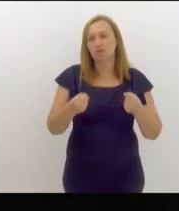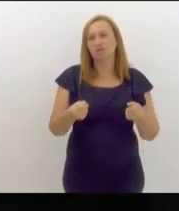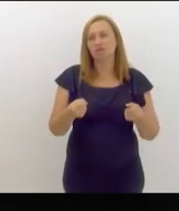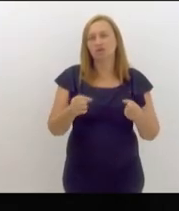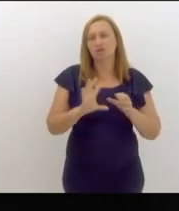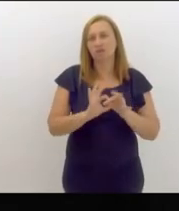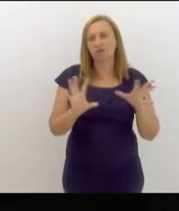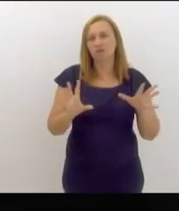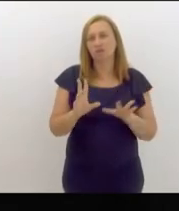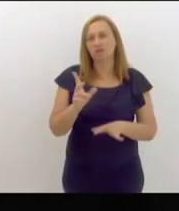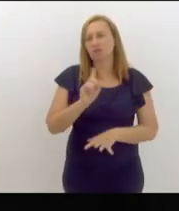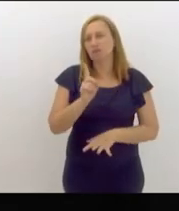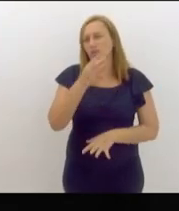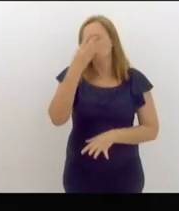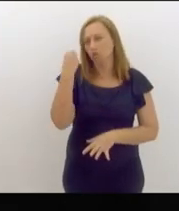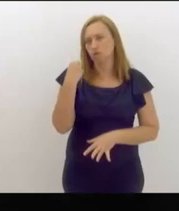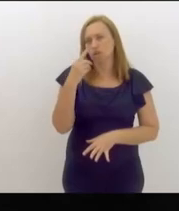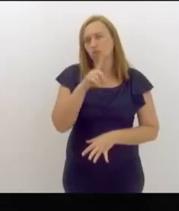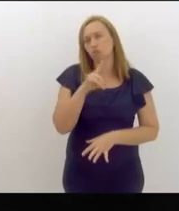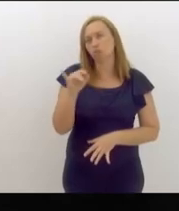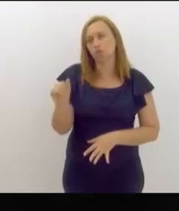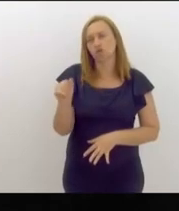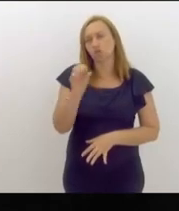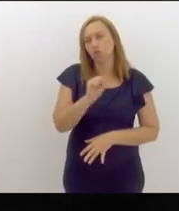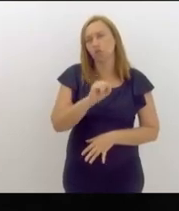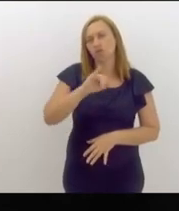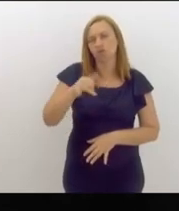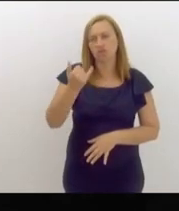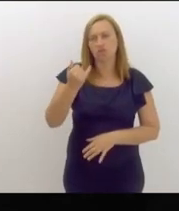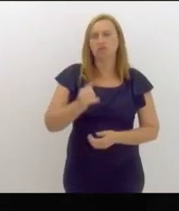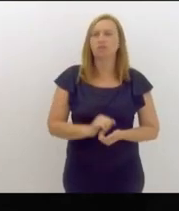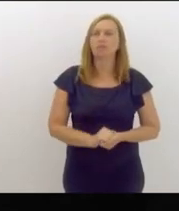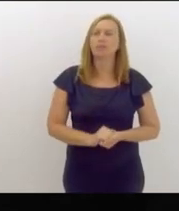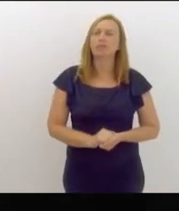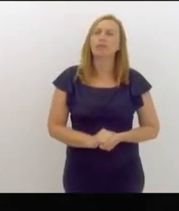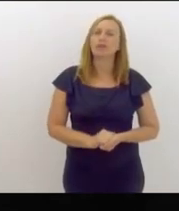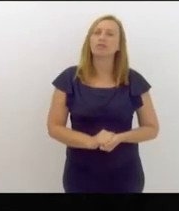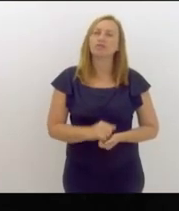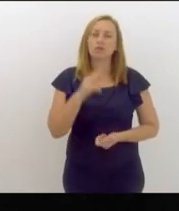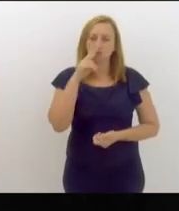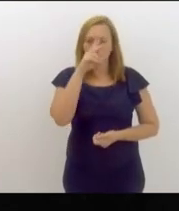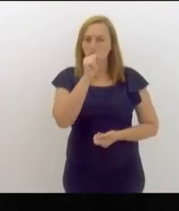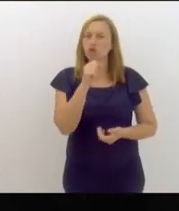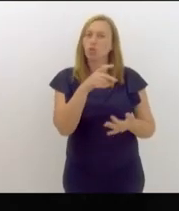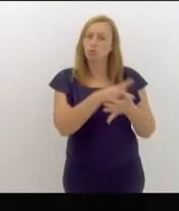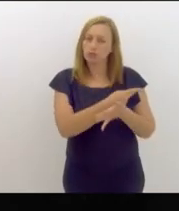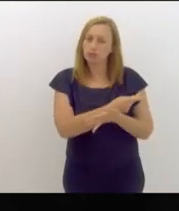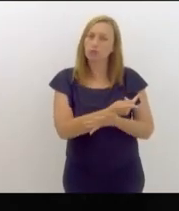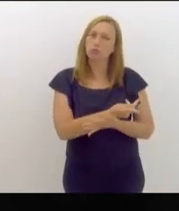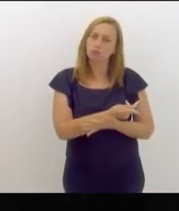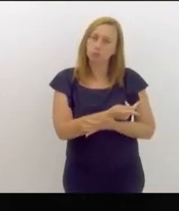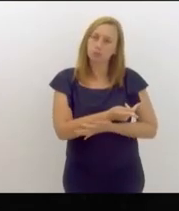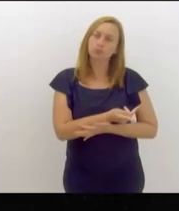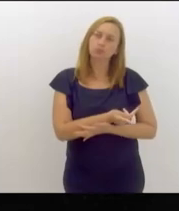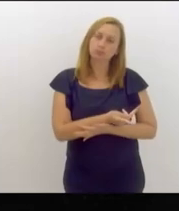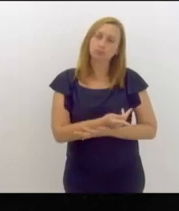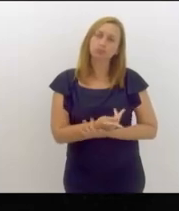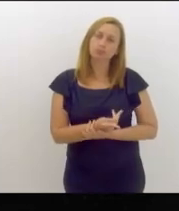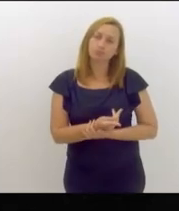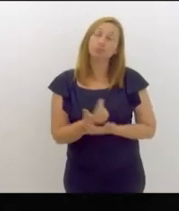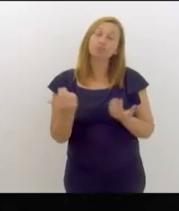para a gente não esquecer o dia oito de Janeiro que foi um ataque muito forte e a gente é